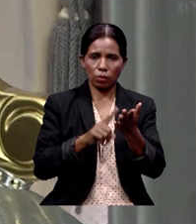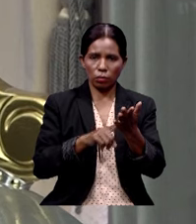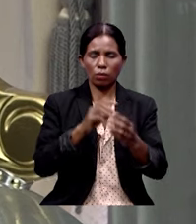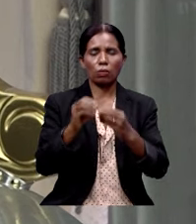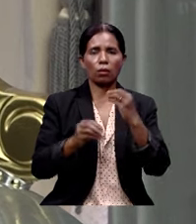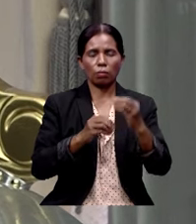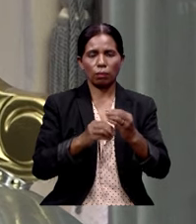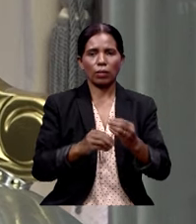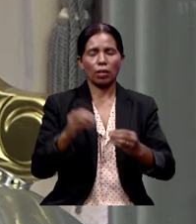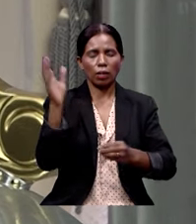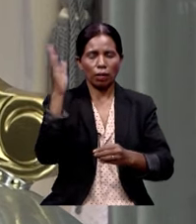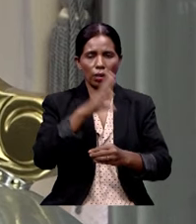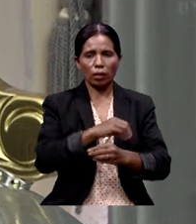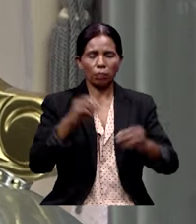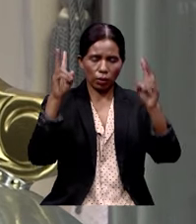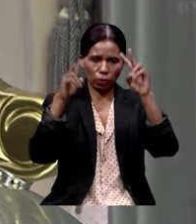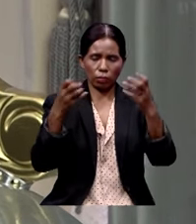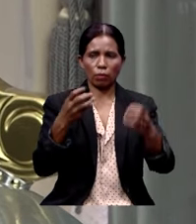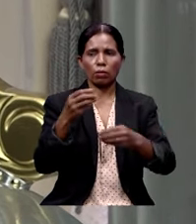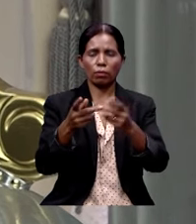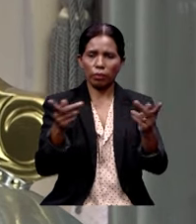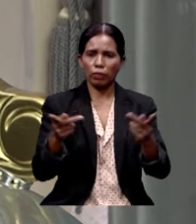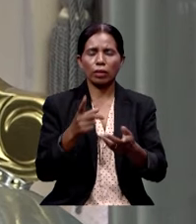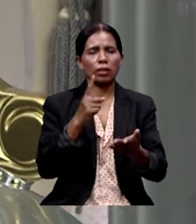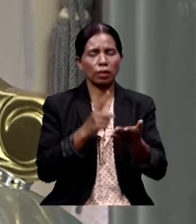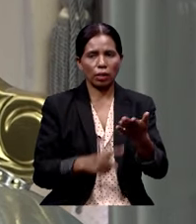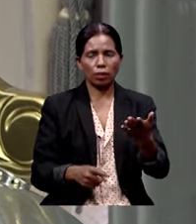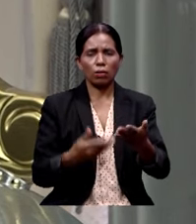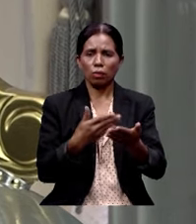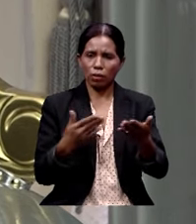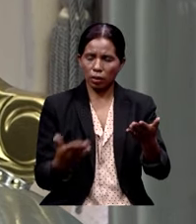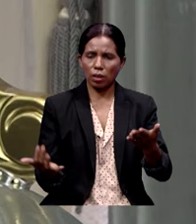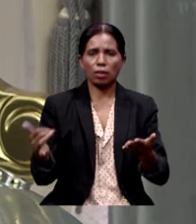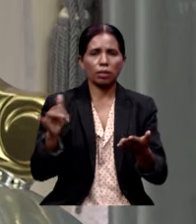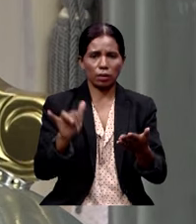aqui. Quando havia meios, equipamentos,